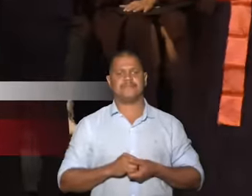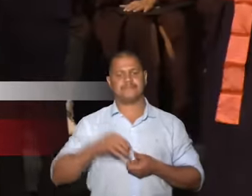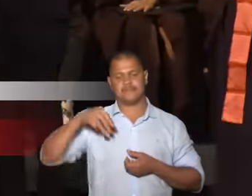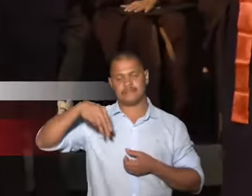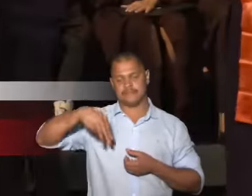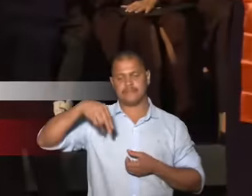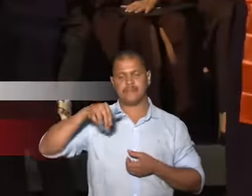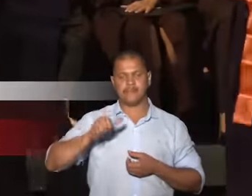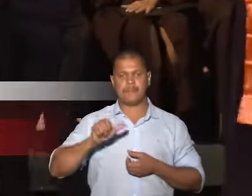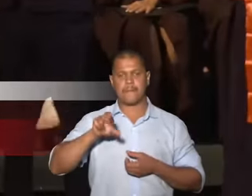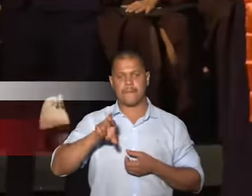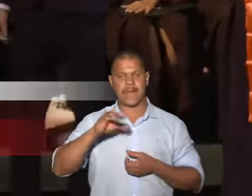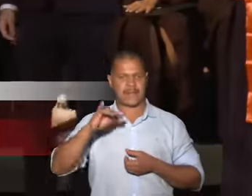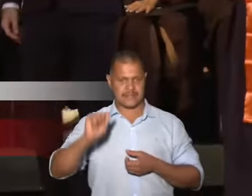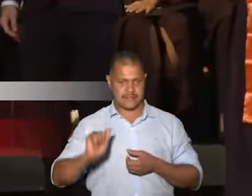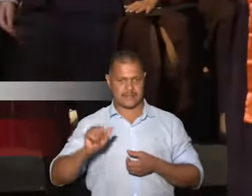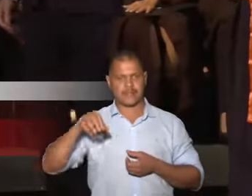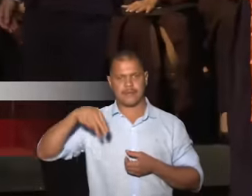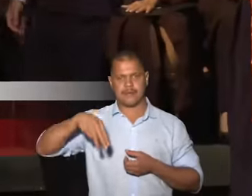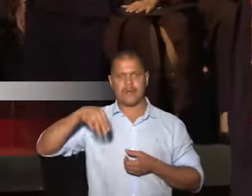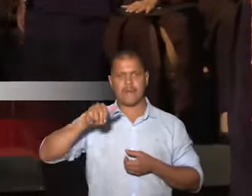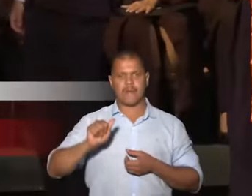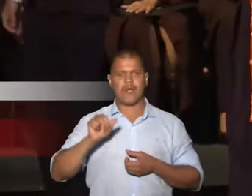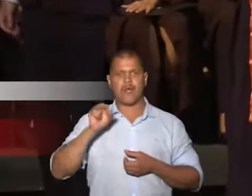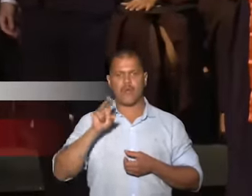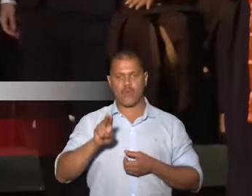Márcia Maurícia da Rocha.